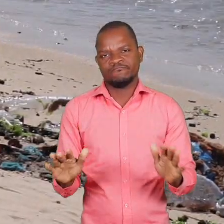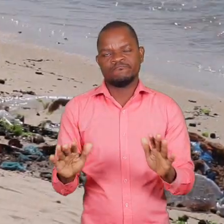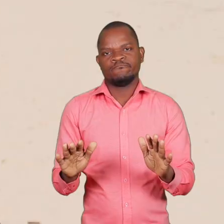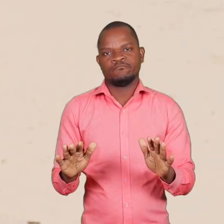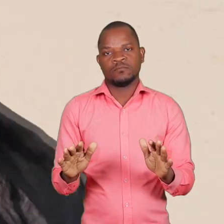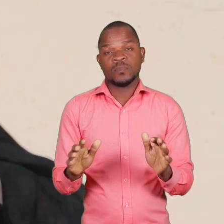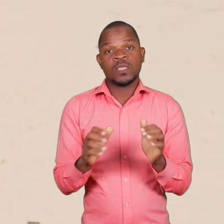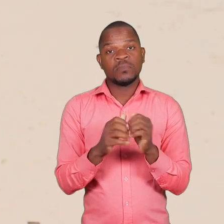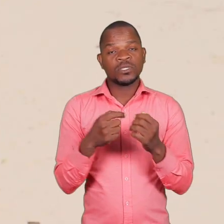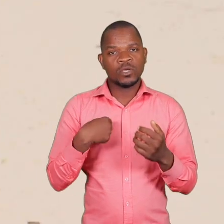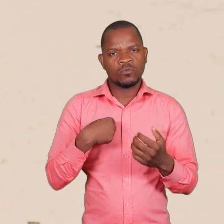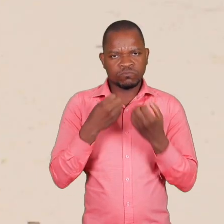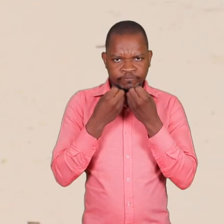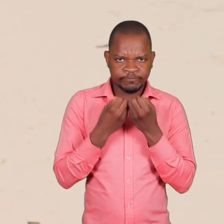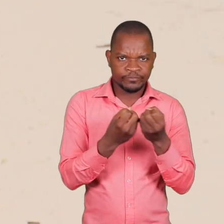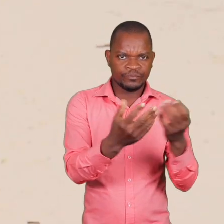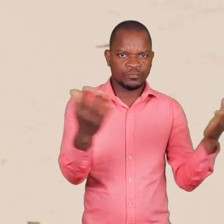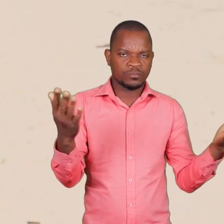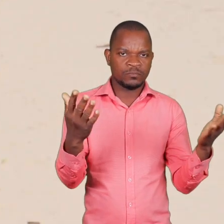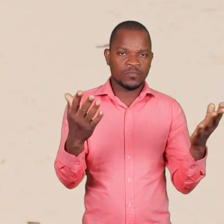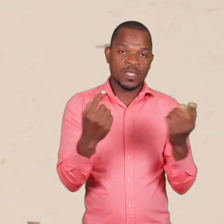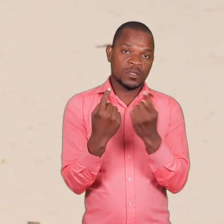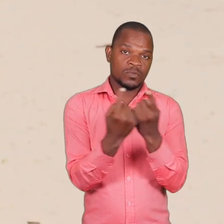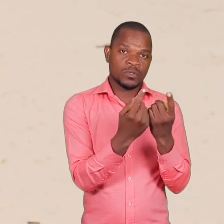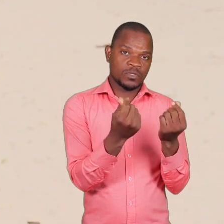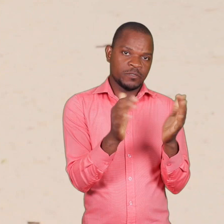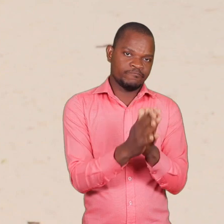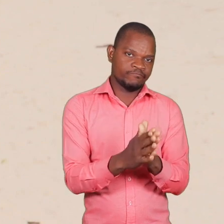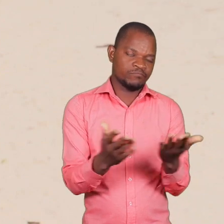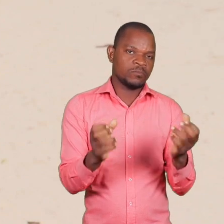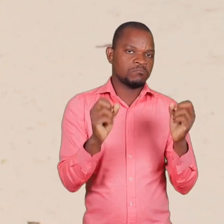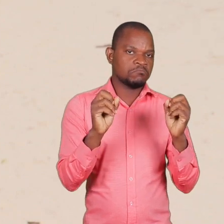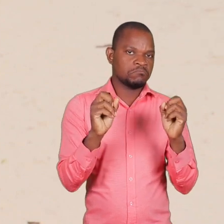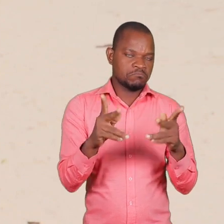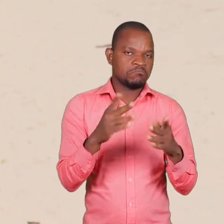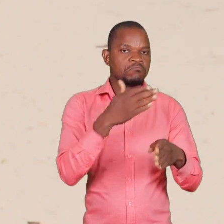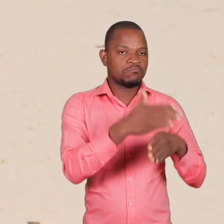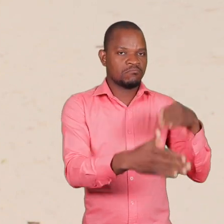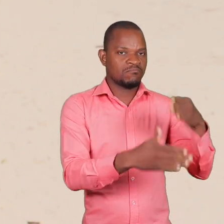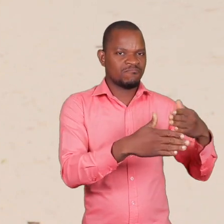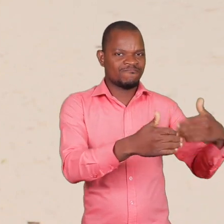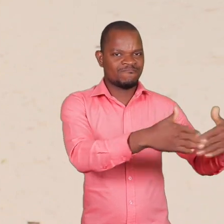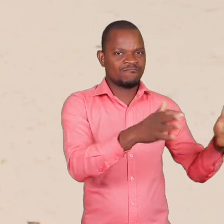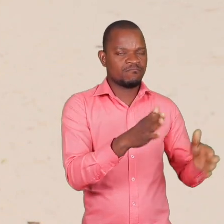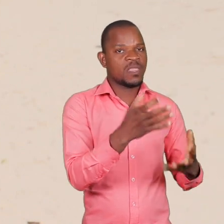resolvido. A condição que eu tenho, como não temos condições para a latrina, peço